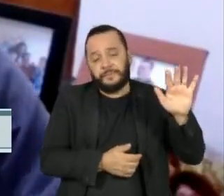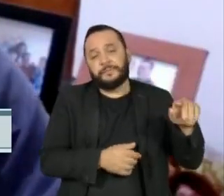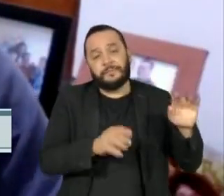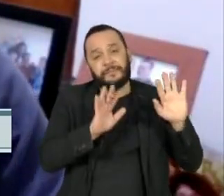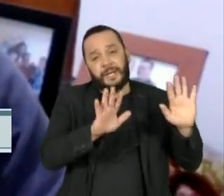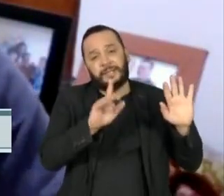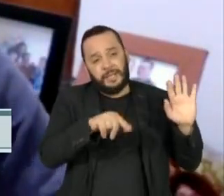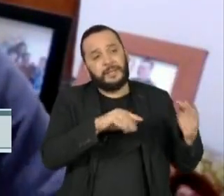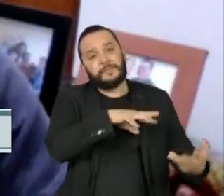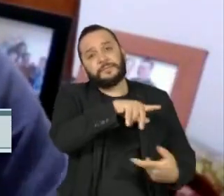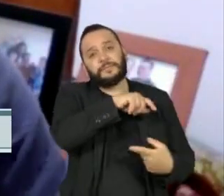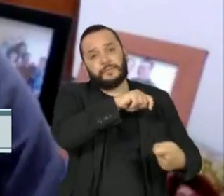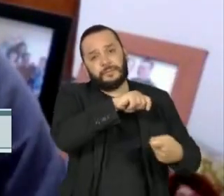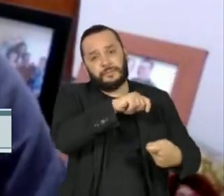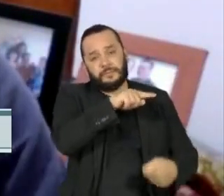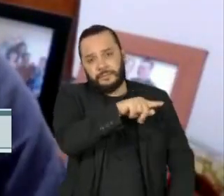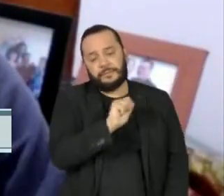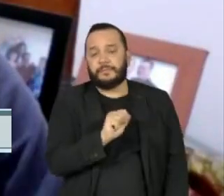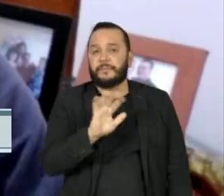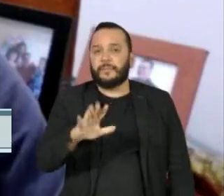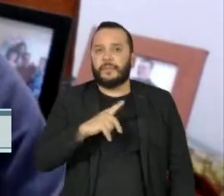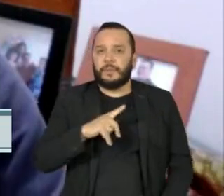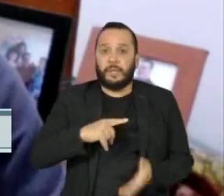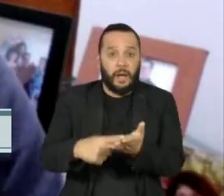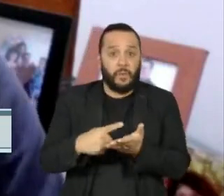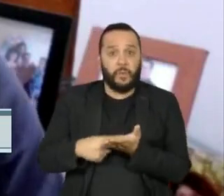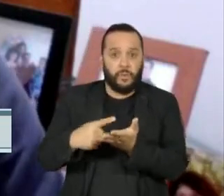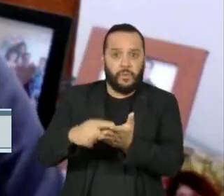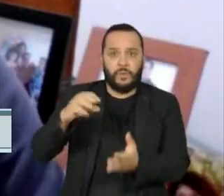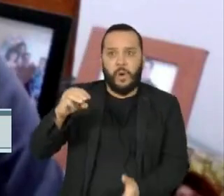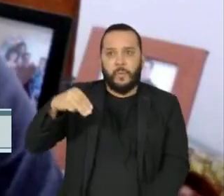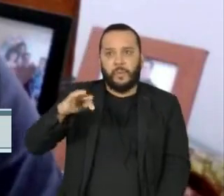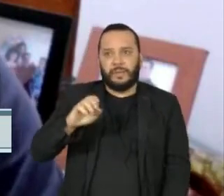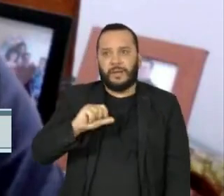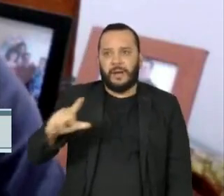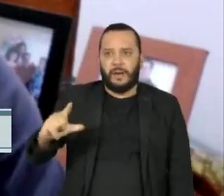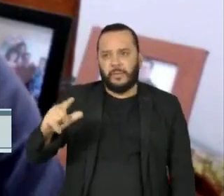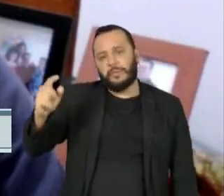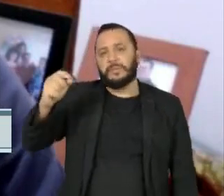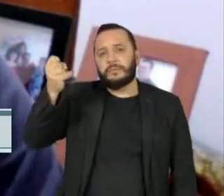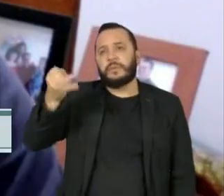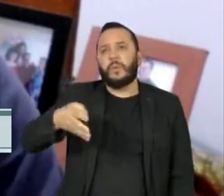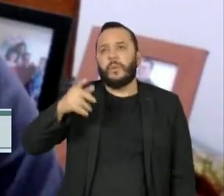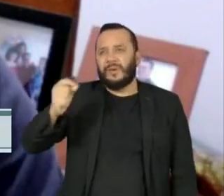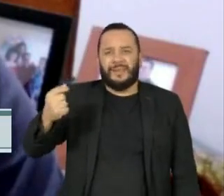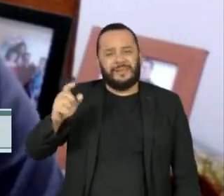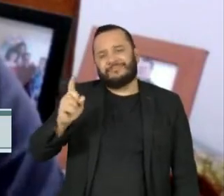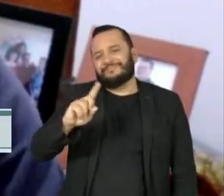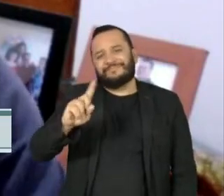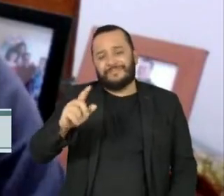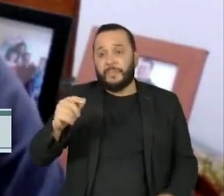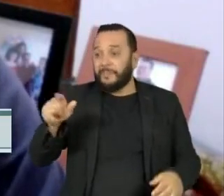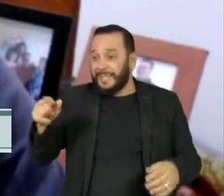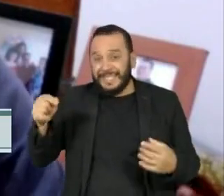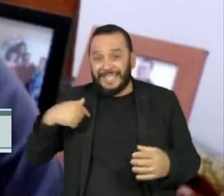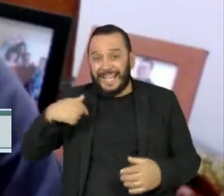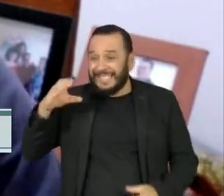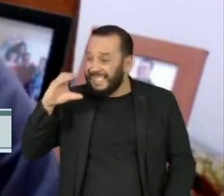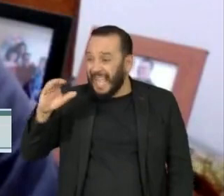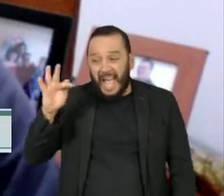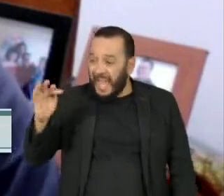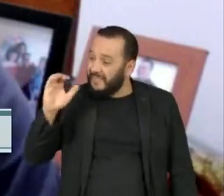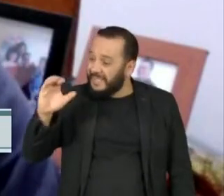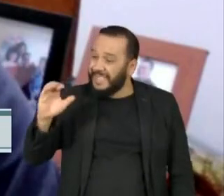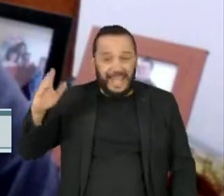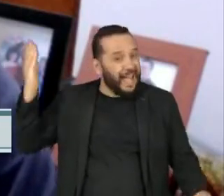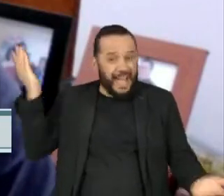acho que o protocolo de Montreal ele deixou muito nítido que é um erro a gente apostar nesse tipo de estratégia se a gente tem uma